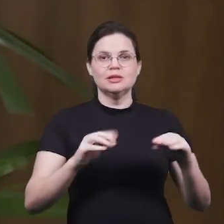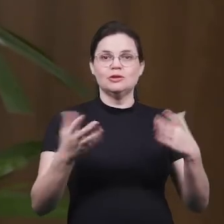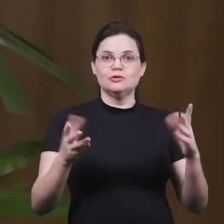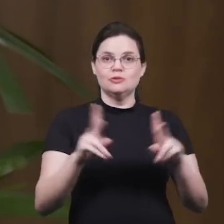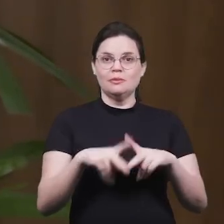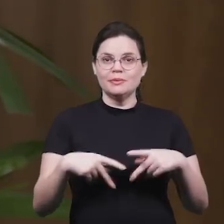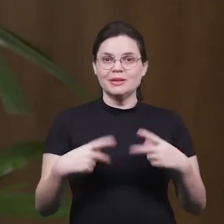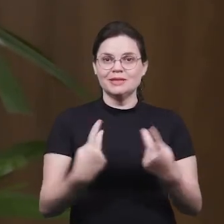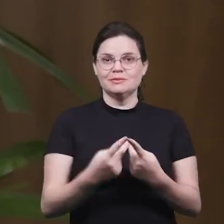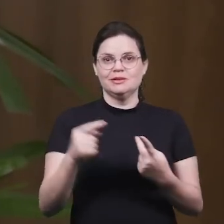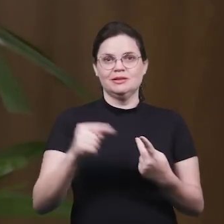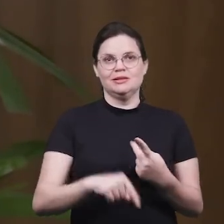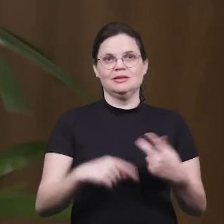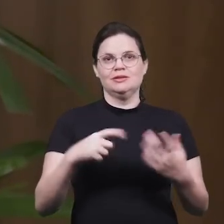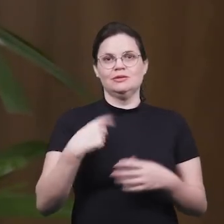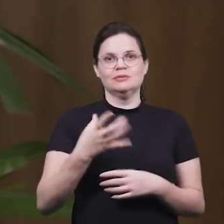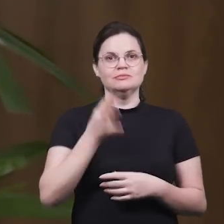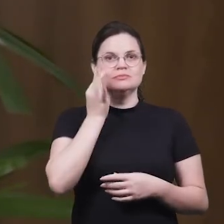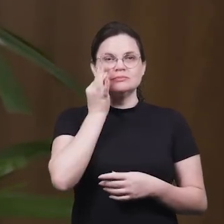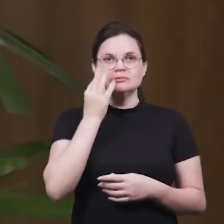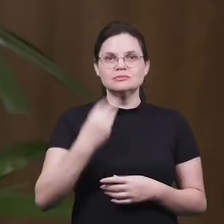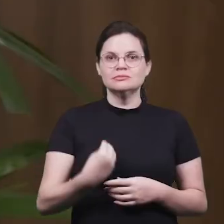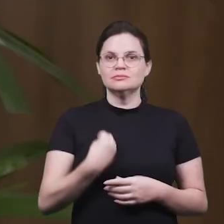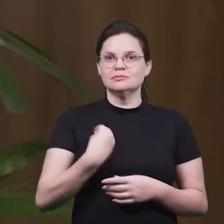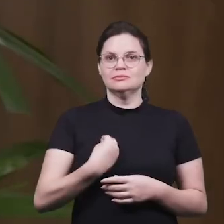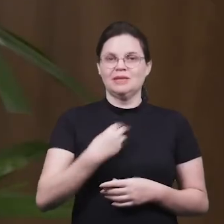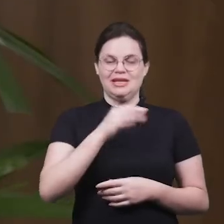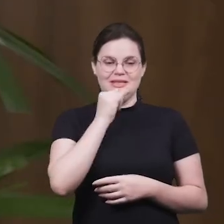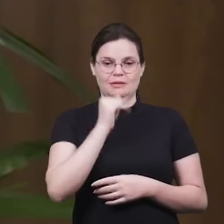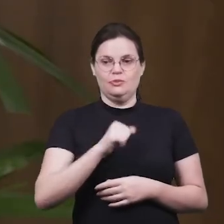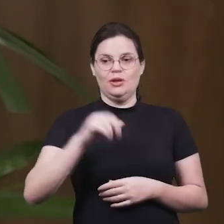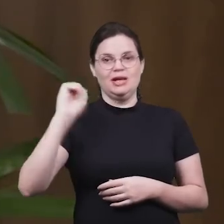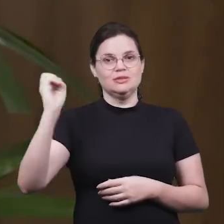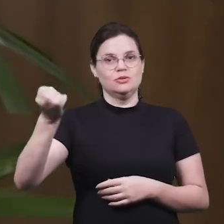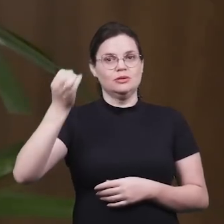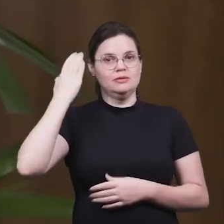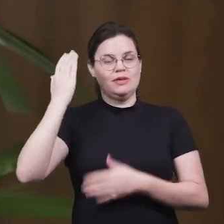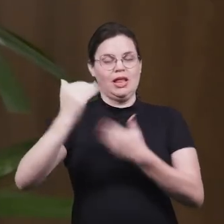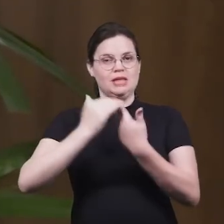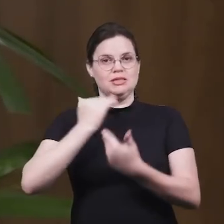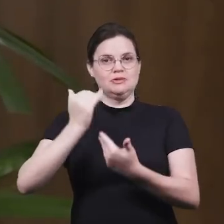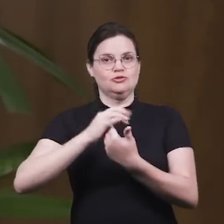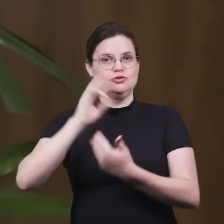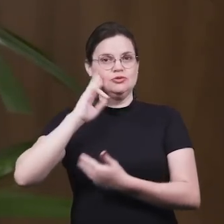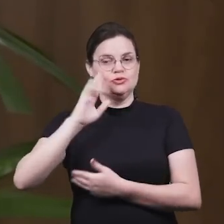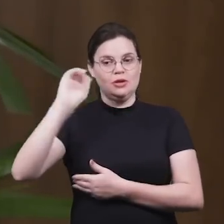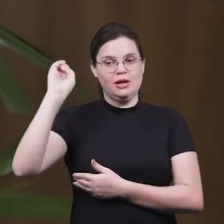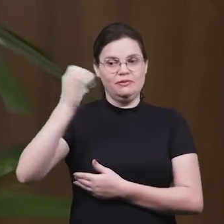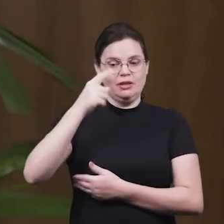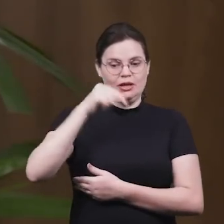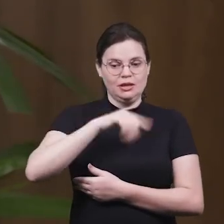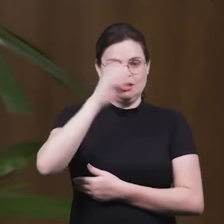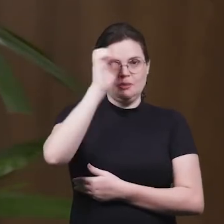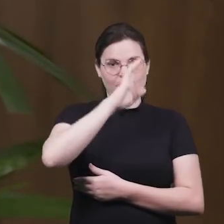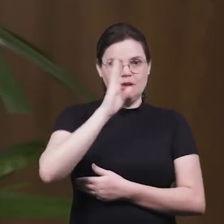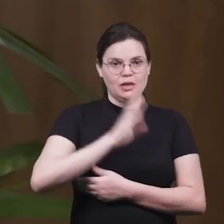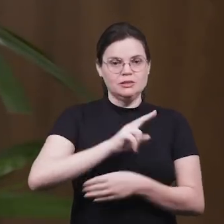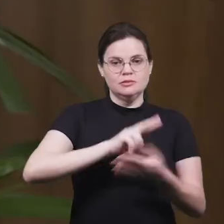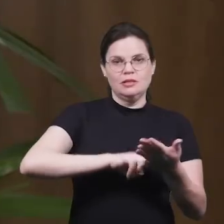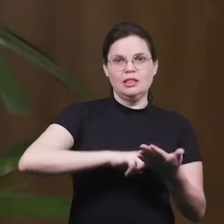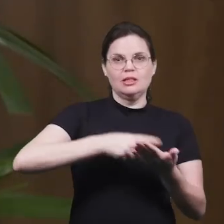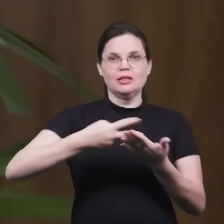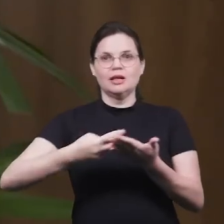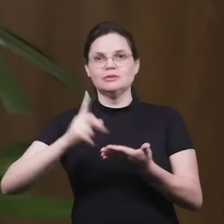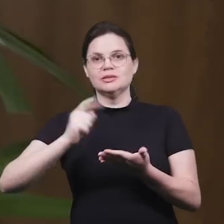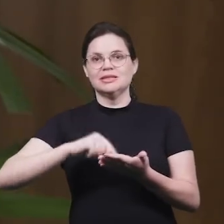estamos praticamente ao vivo, especialmente a Escola Bíblica Dominical, traduzindo isso para a língua